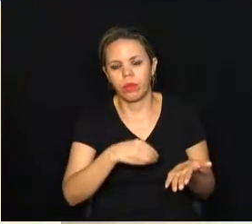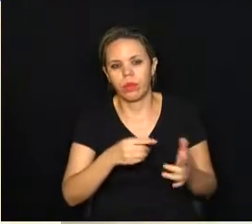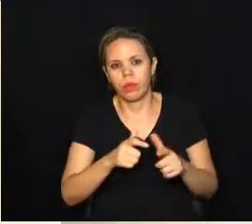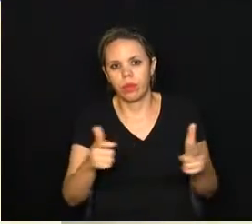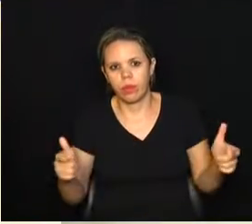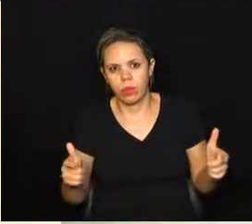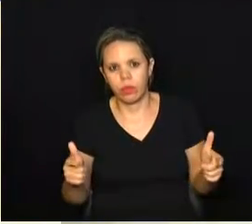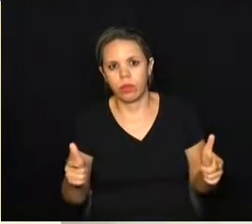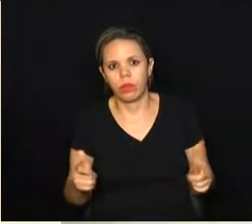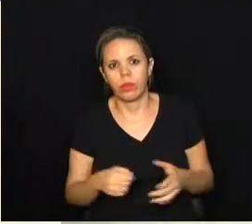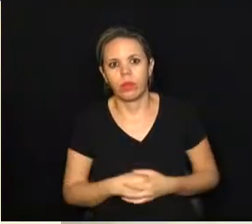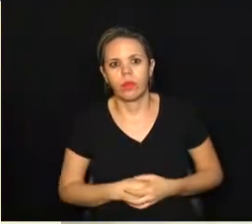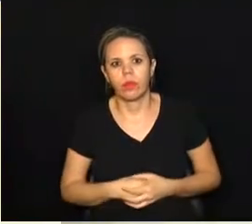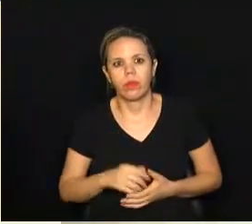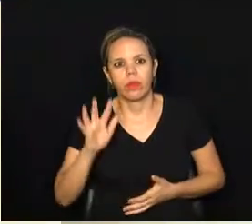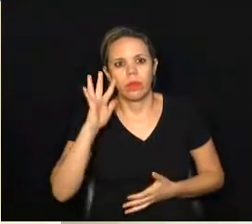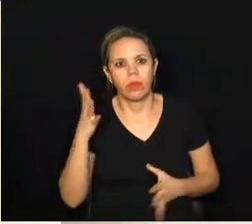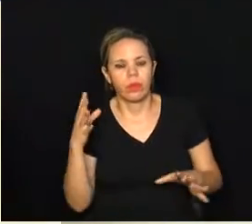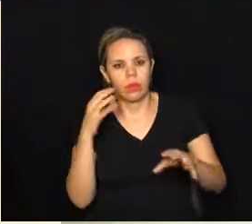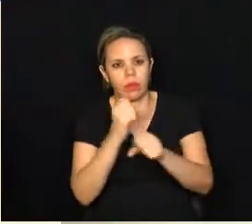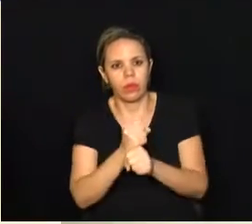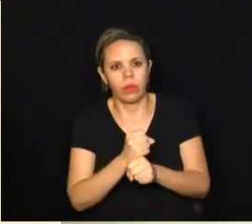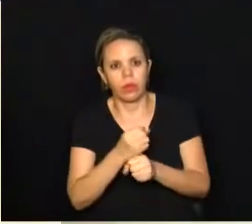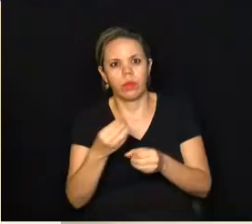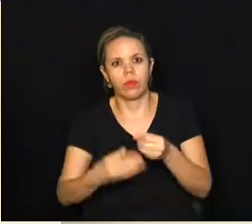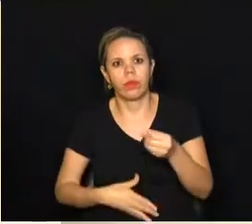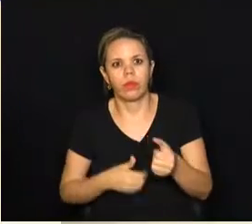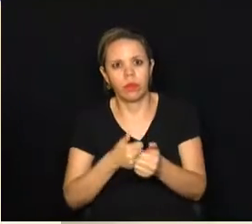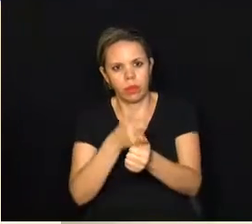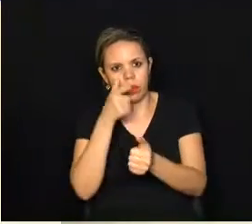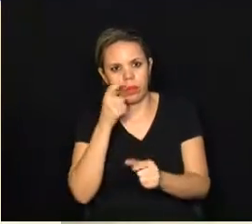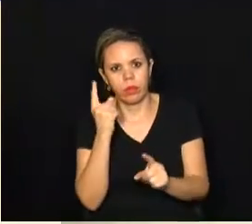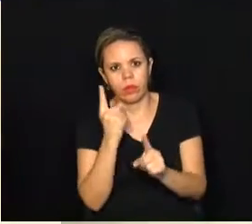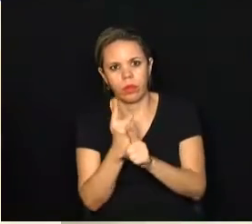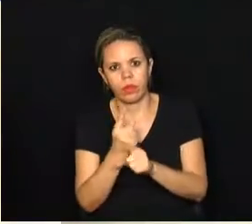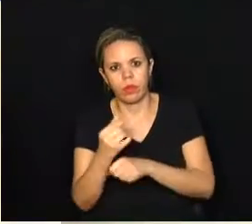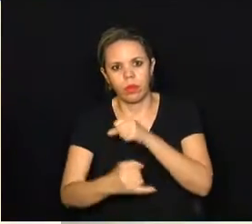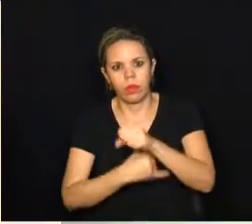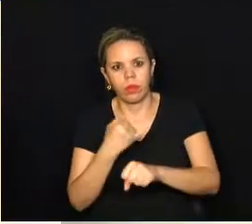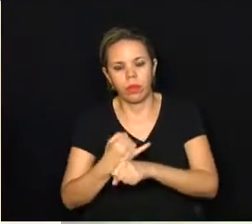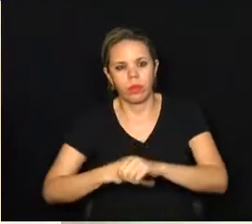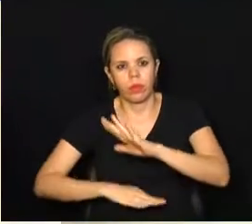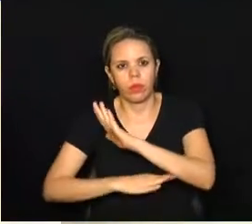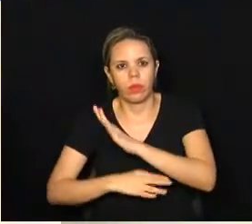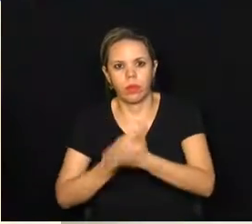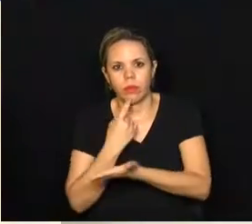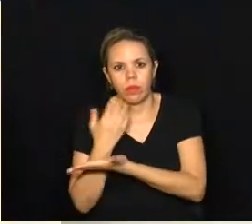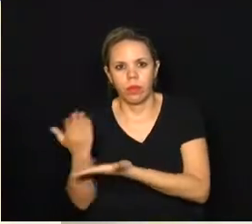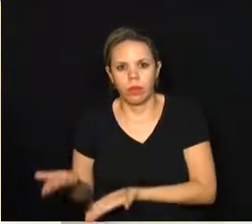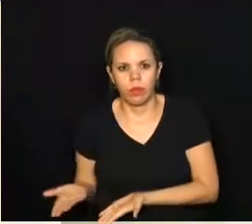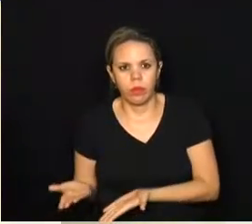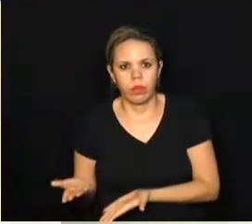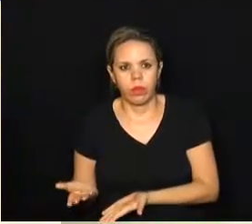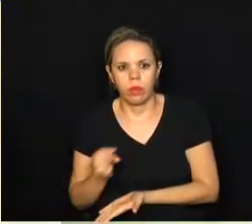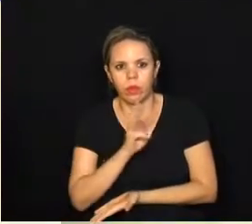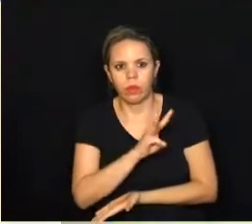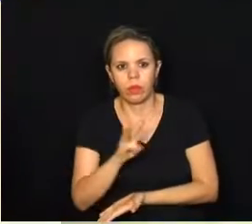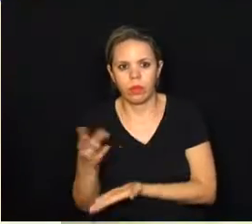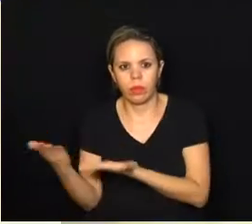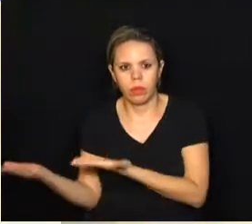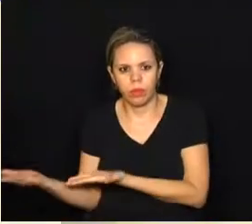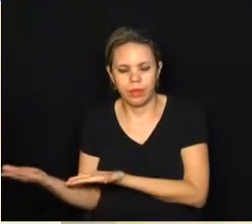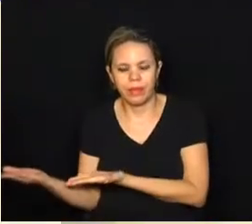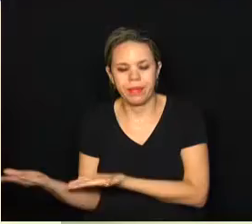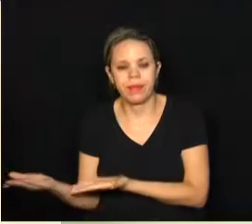maioria simples. O resultado completo da pauta você pode encontrar no site da Câmara Municipal de Campinas, que é o